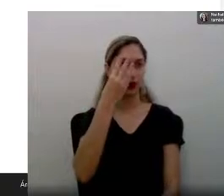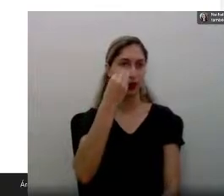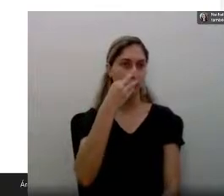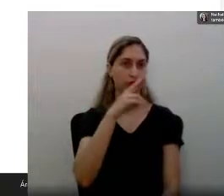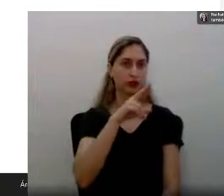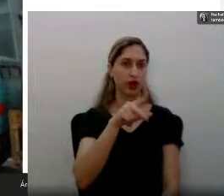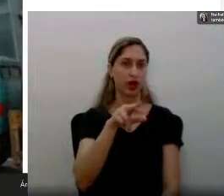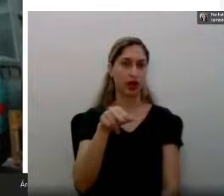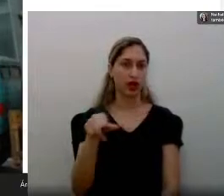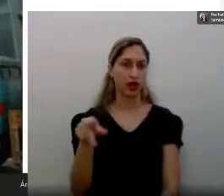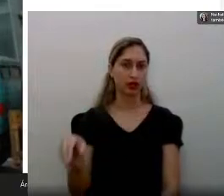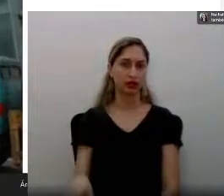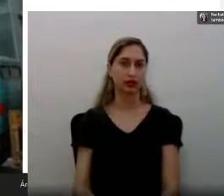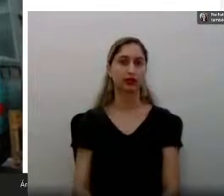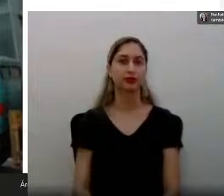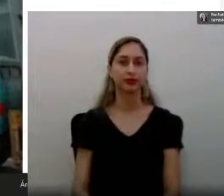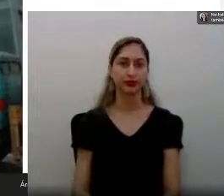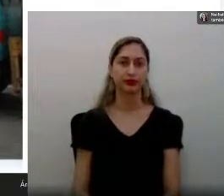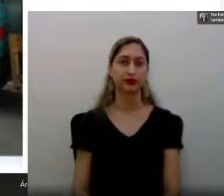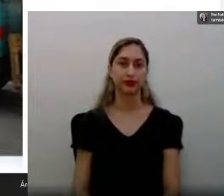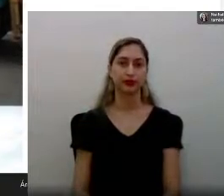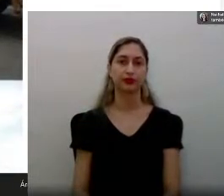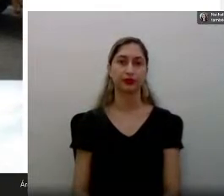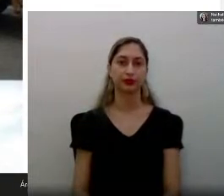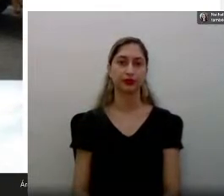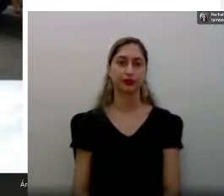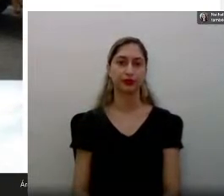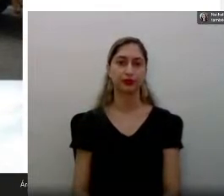tiradas tanto tá